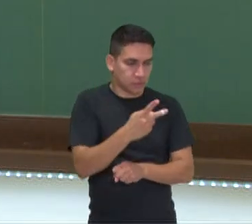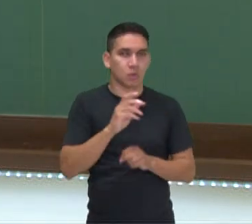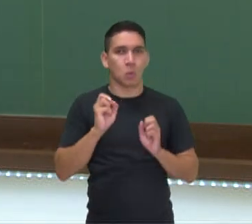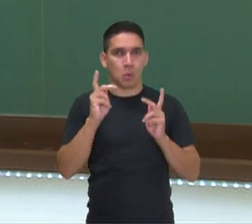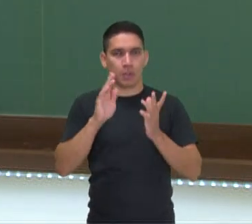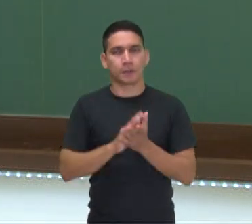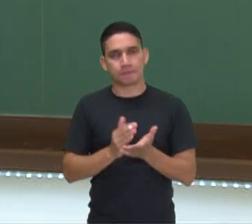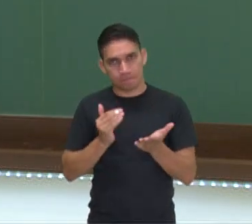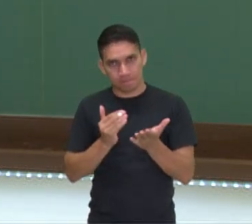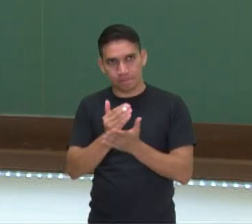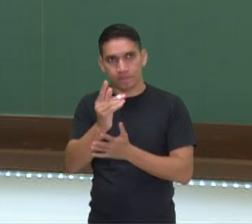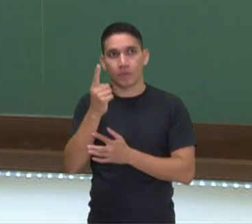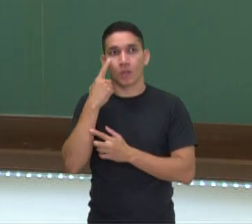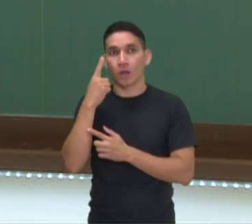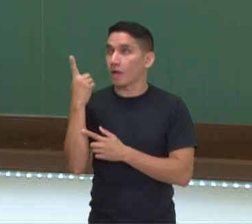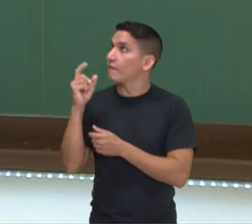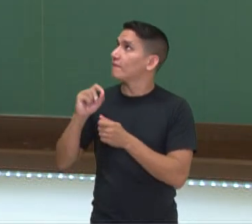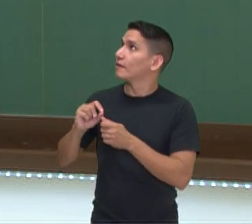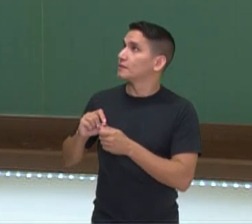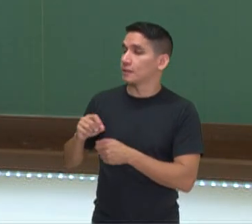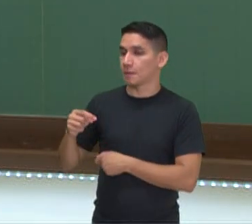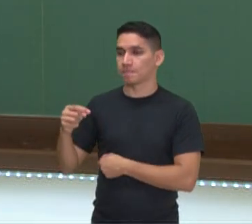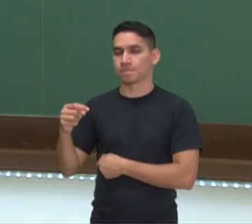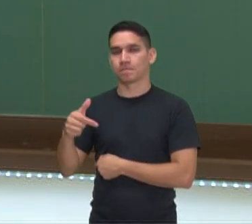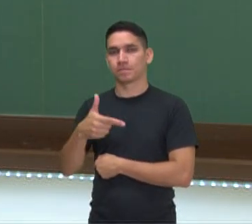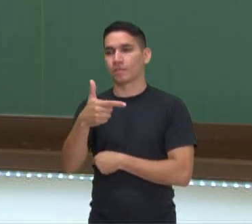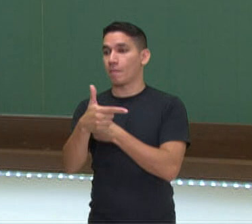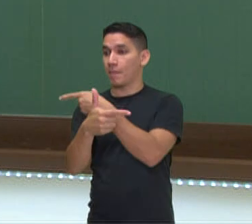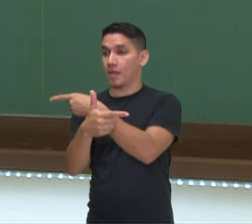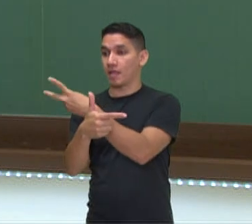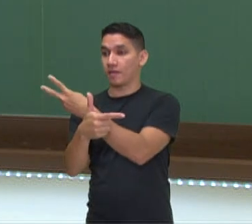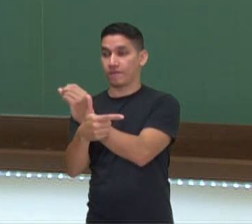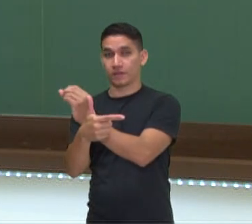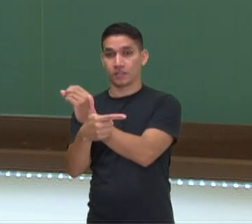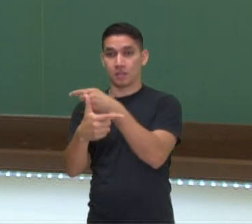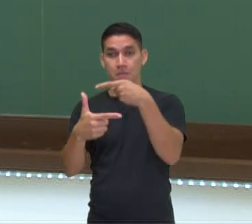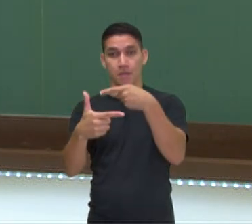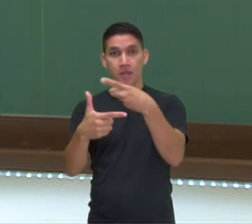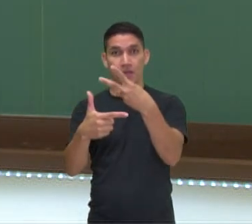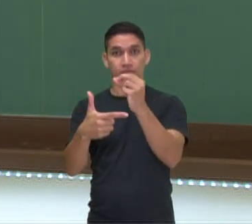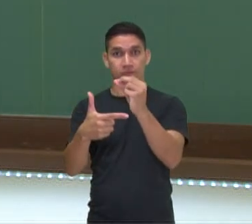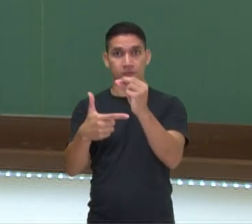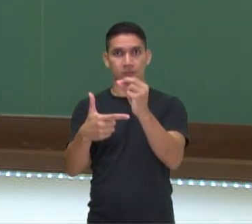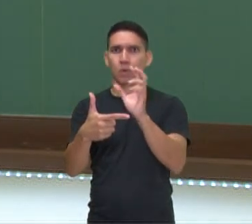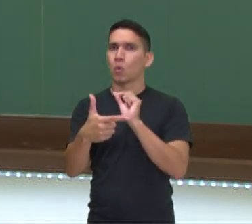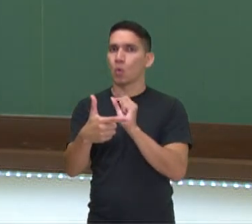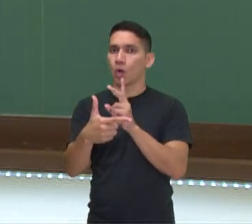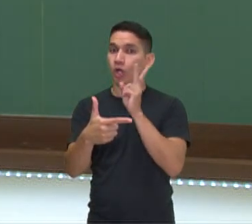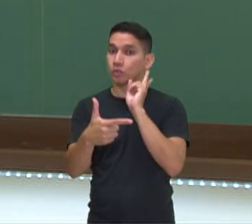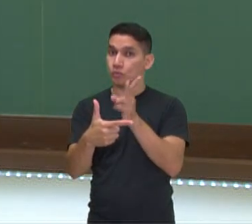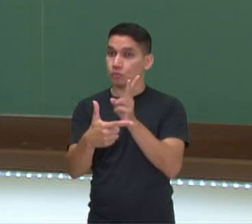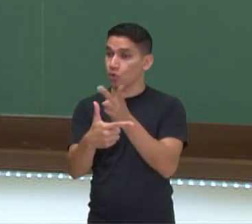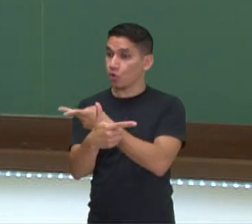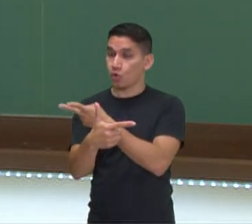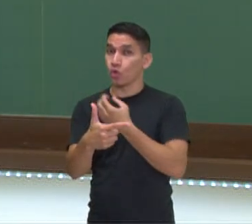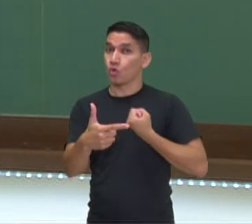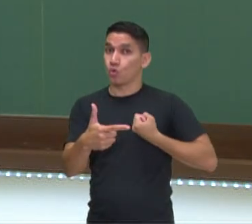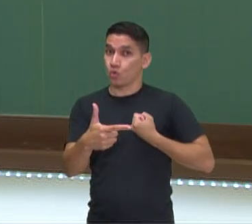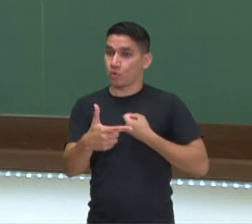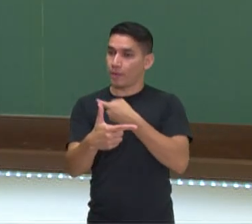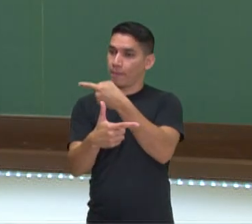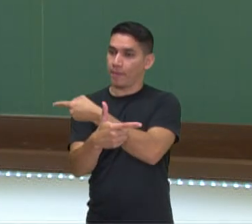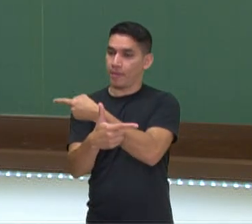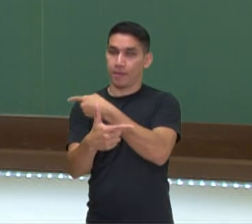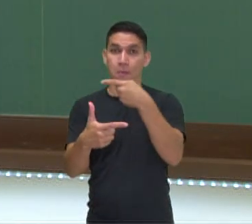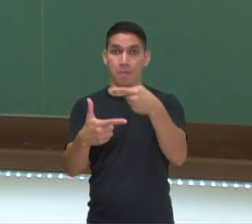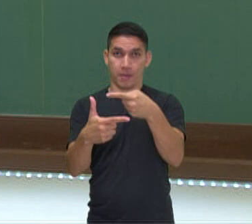Então vamos lá. Eu vou dividir aqui, ó, menos 20 por menos 20. Nós estamos dividindo dois números